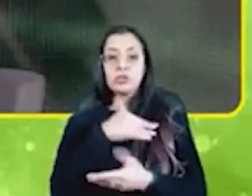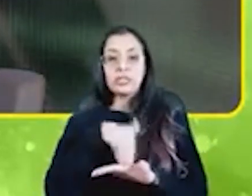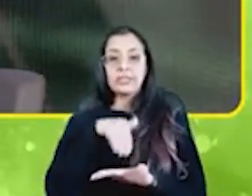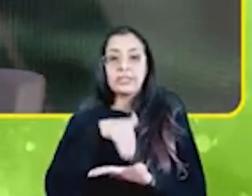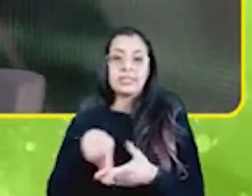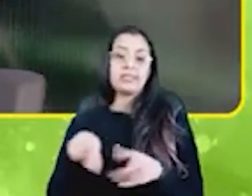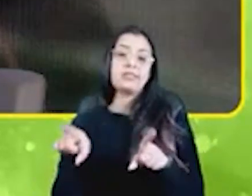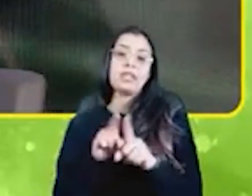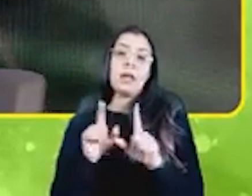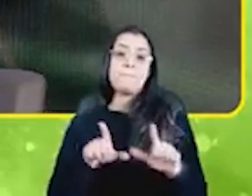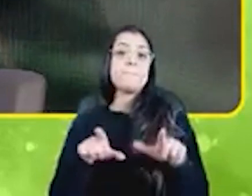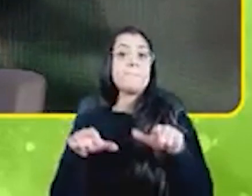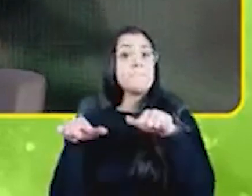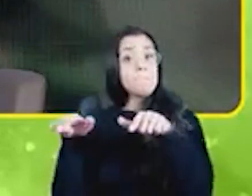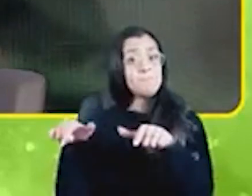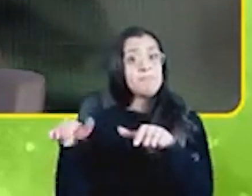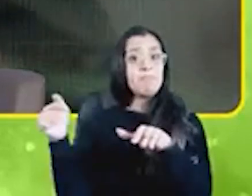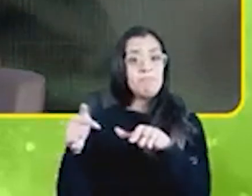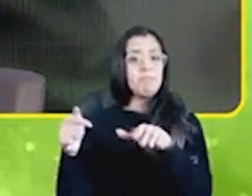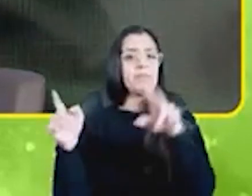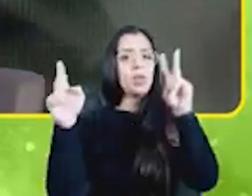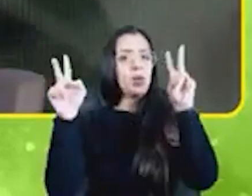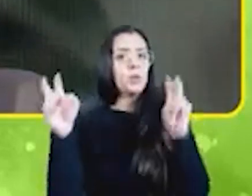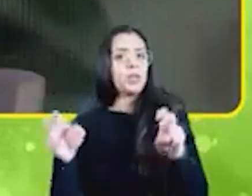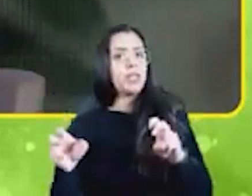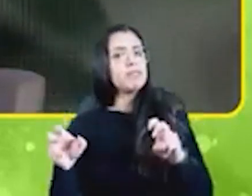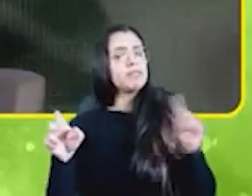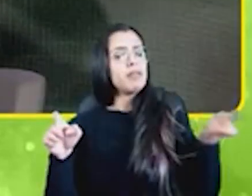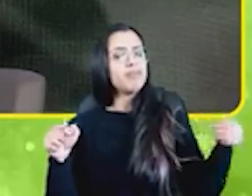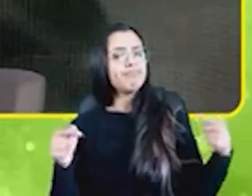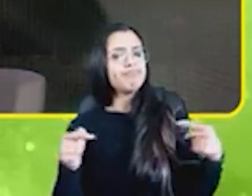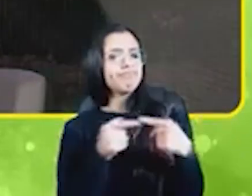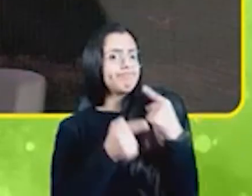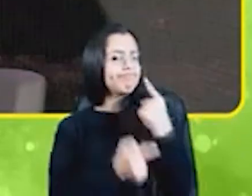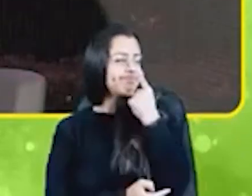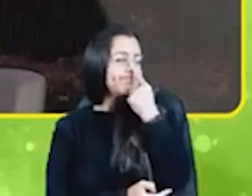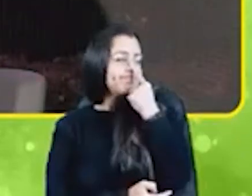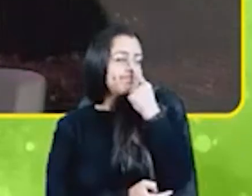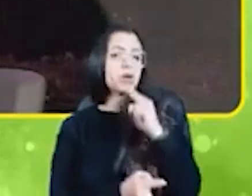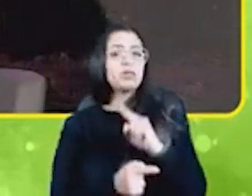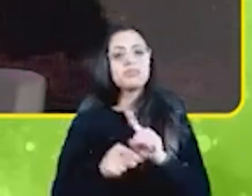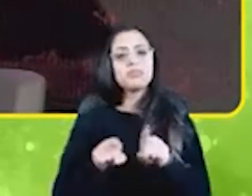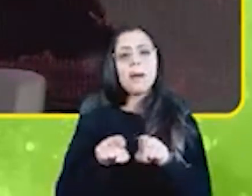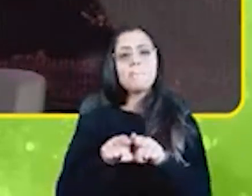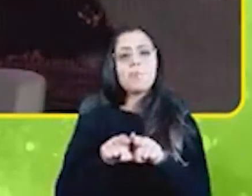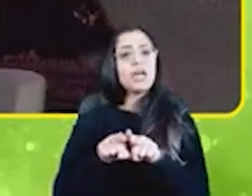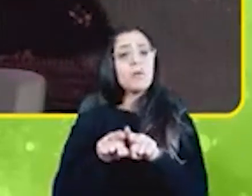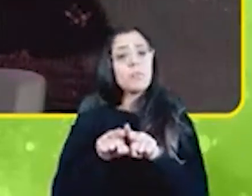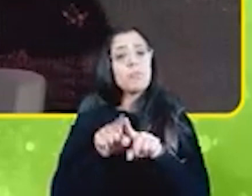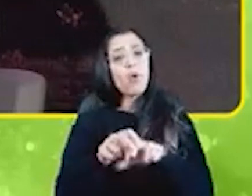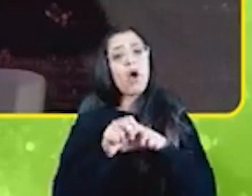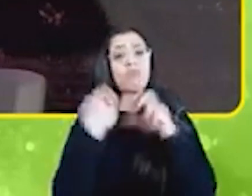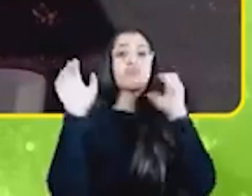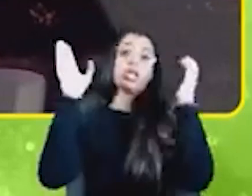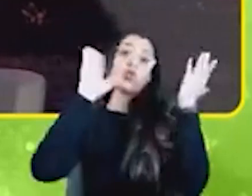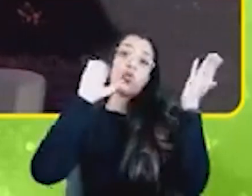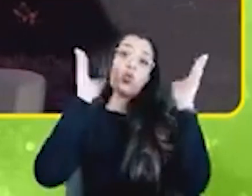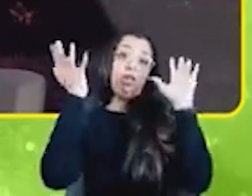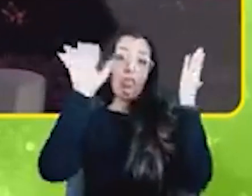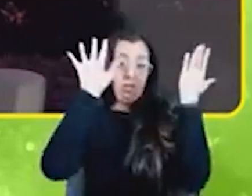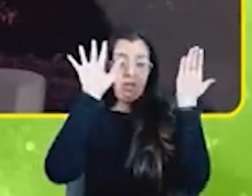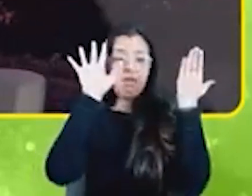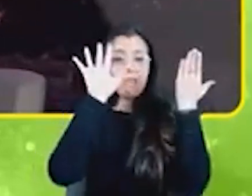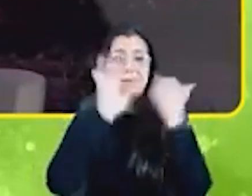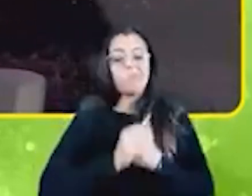um tema bastante ligado e próximo íntimo a questão da mudança do clima né através de